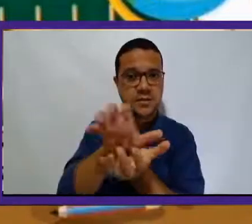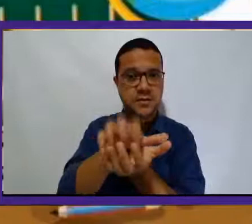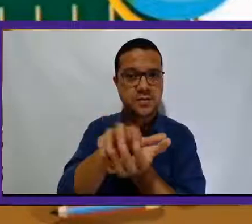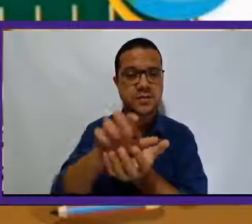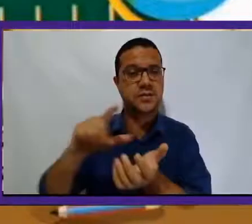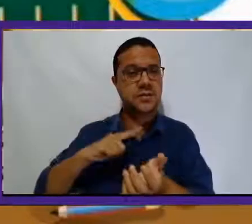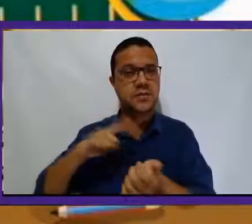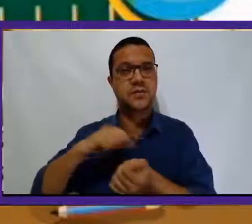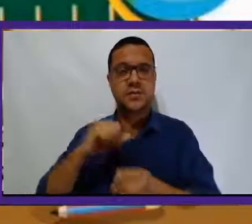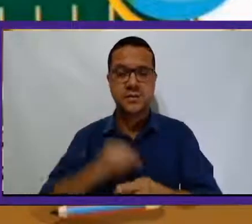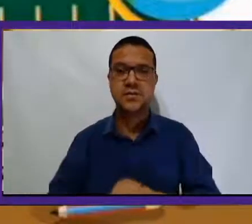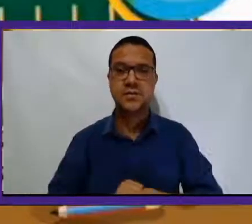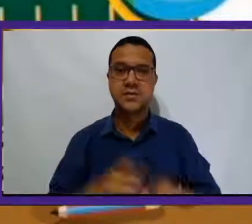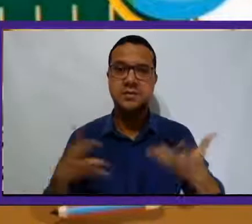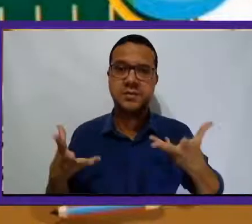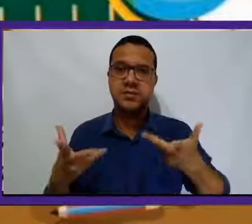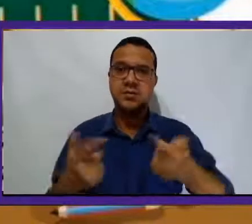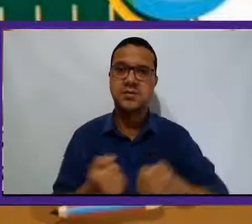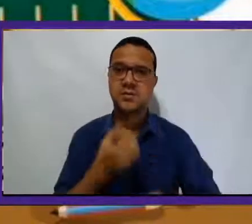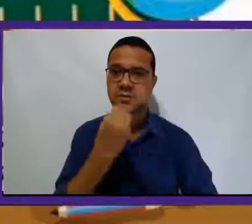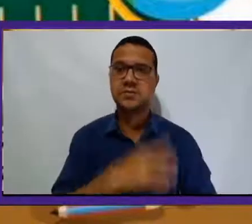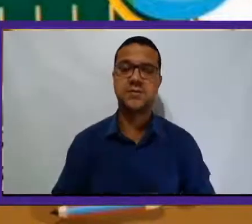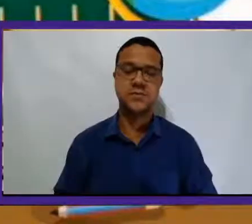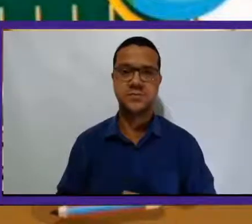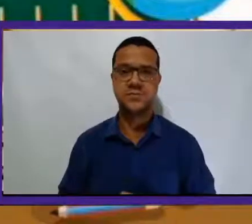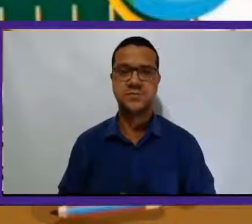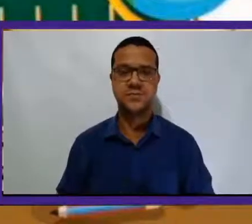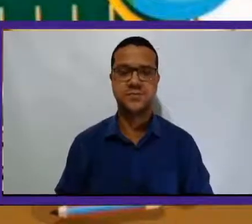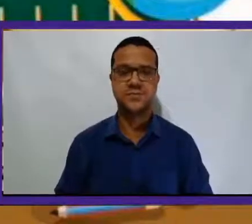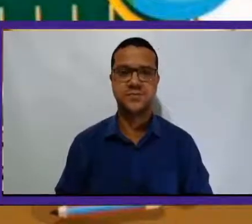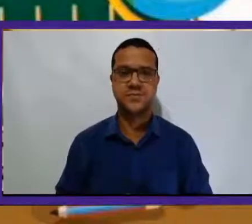grande potencial O movimento Das ondas Do mar